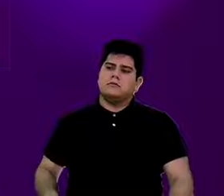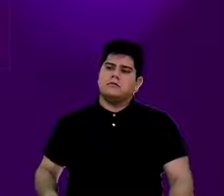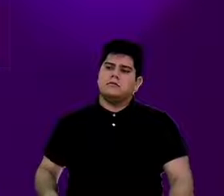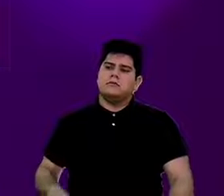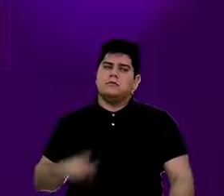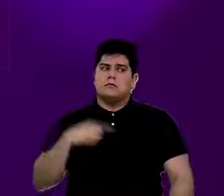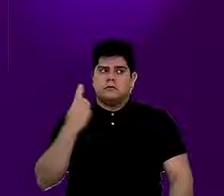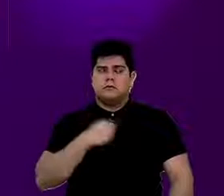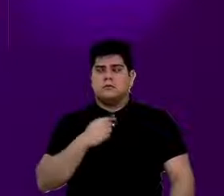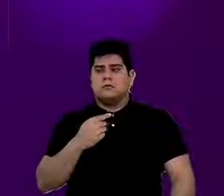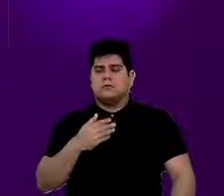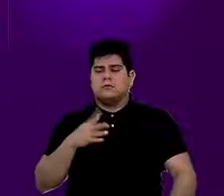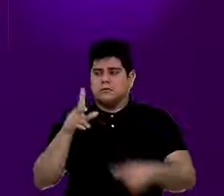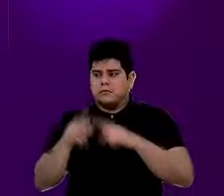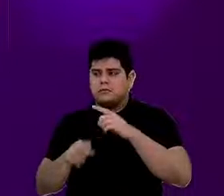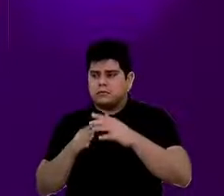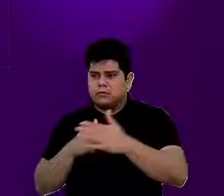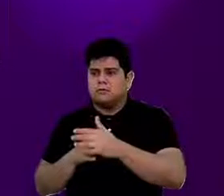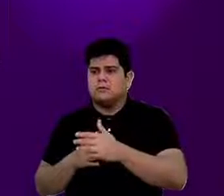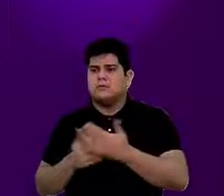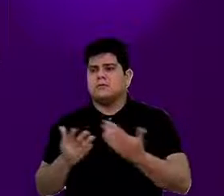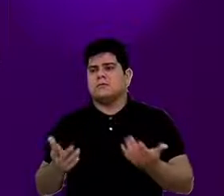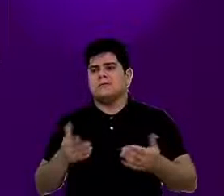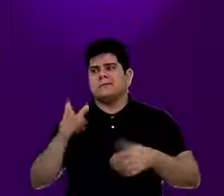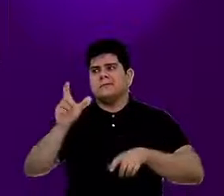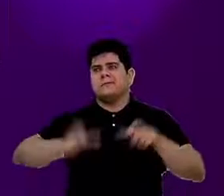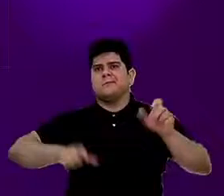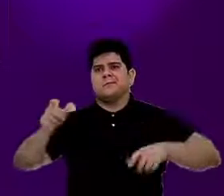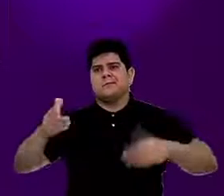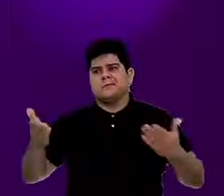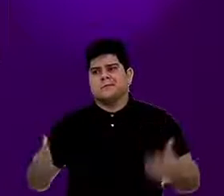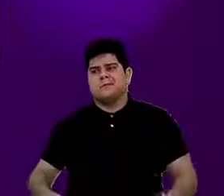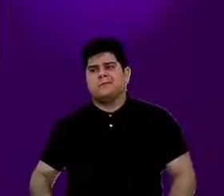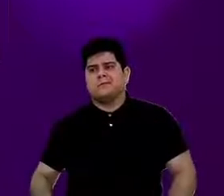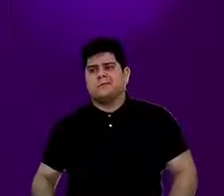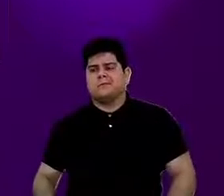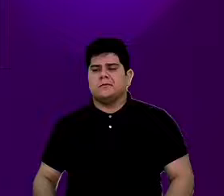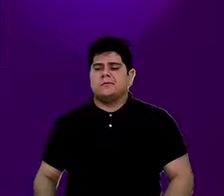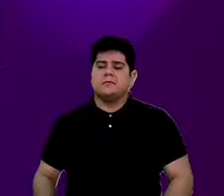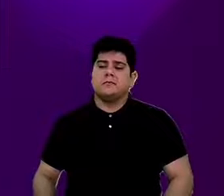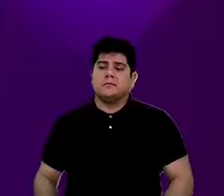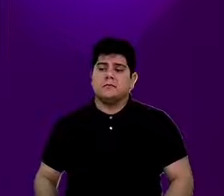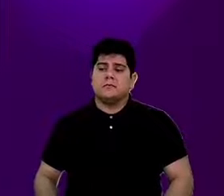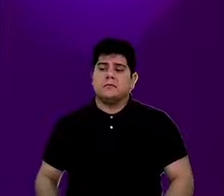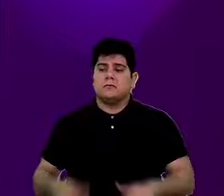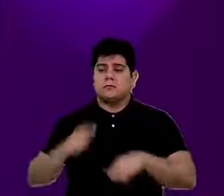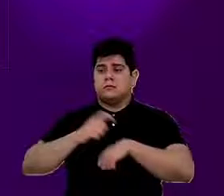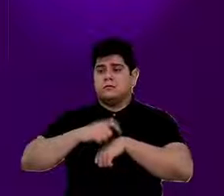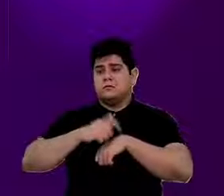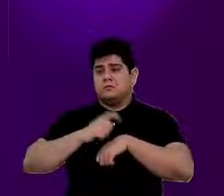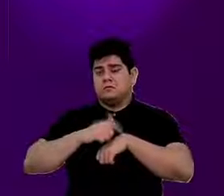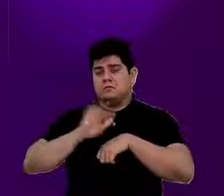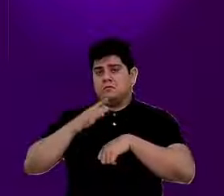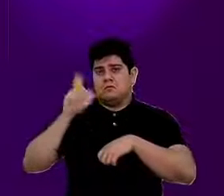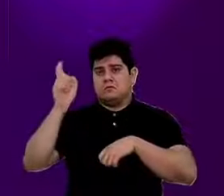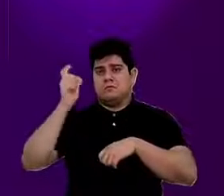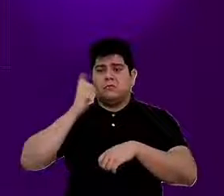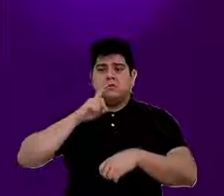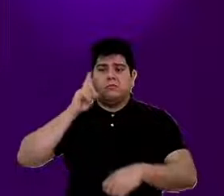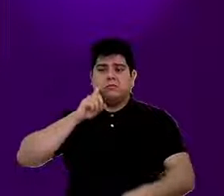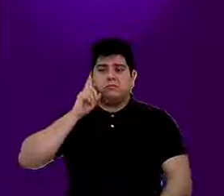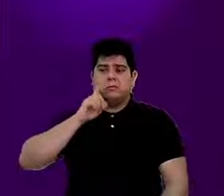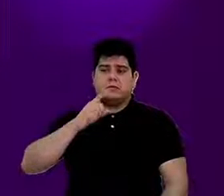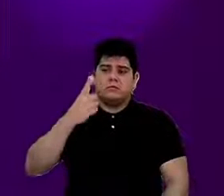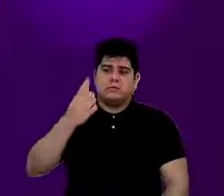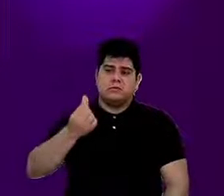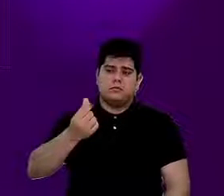vezes, precocemente, os nossos pacientes. Esse é o tempo médio de uma consulta nos Estados Unidos, de